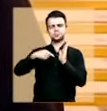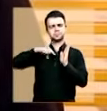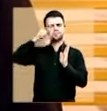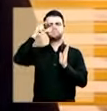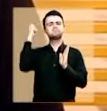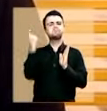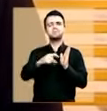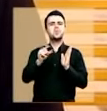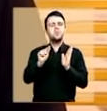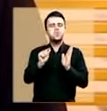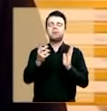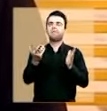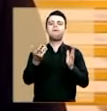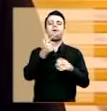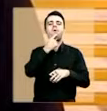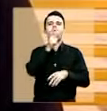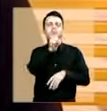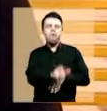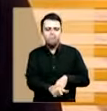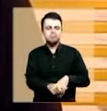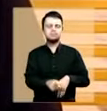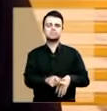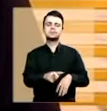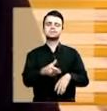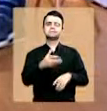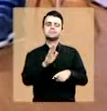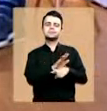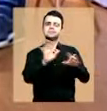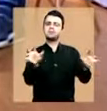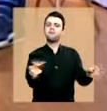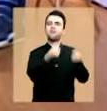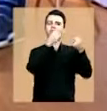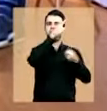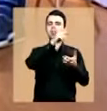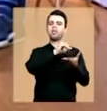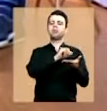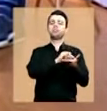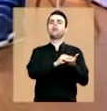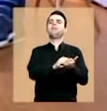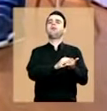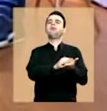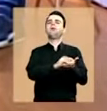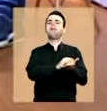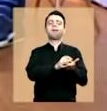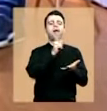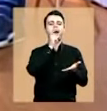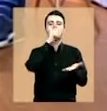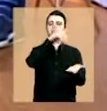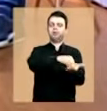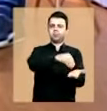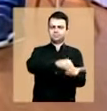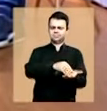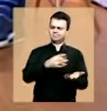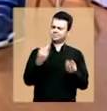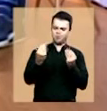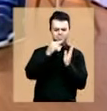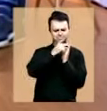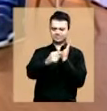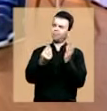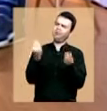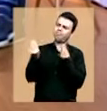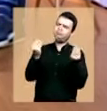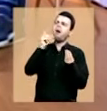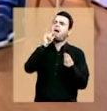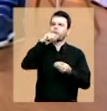muito instigante, que se chama O Homem que Salvou Nova York da Falta de Água. E como todo mundo está lidando com